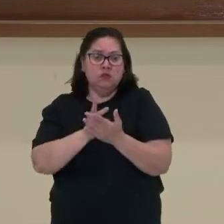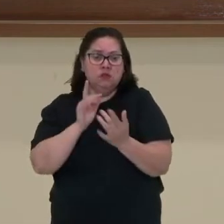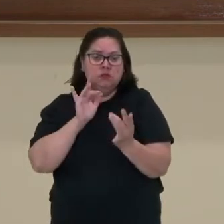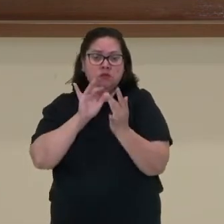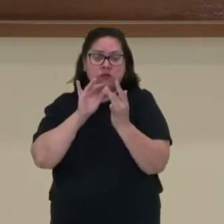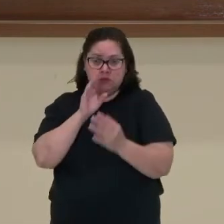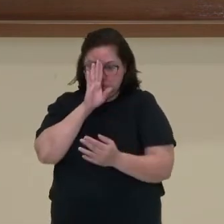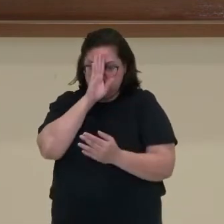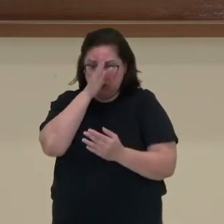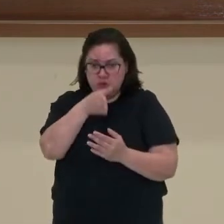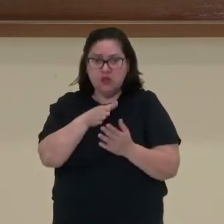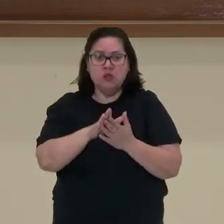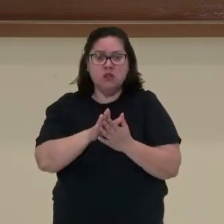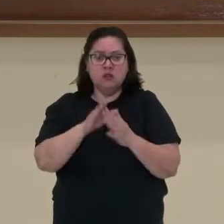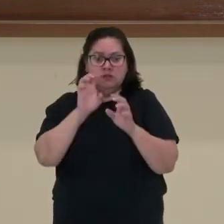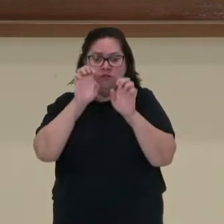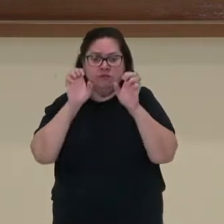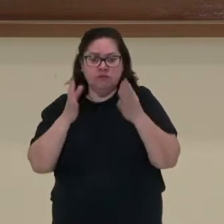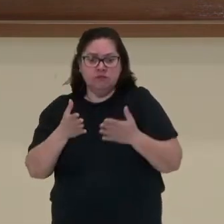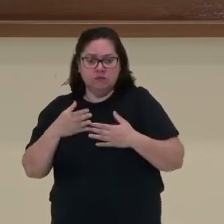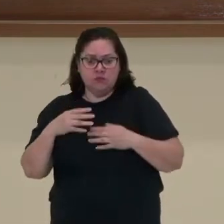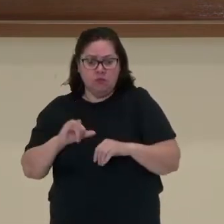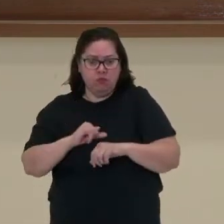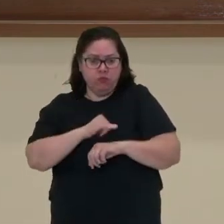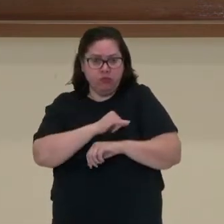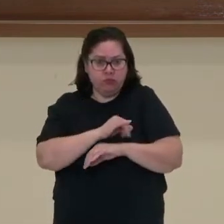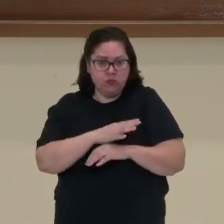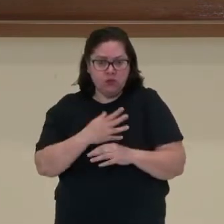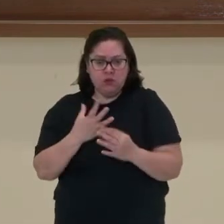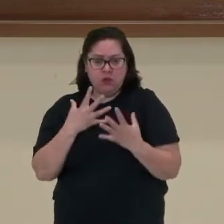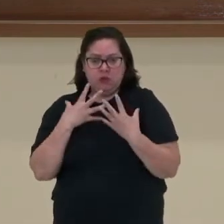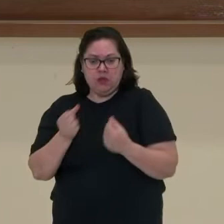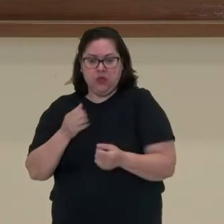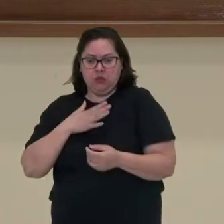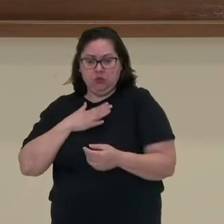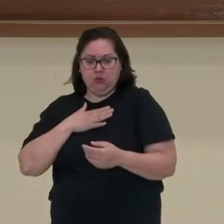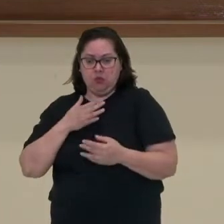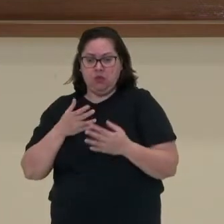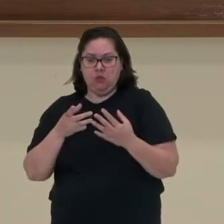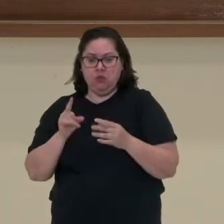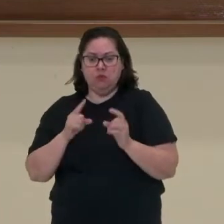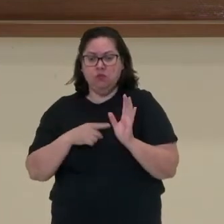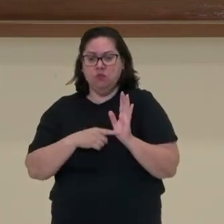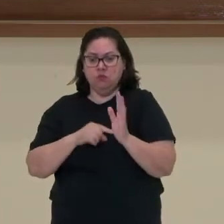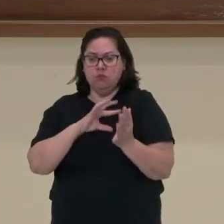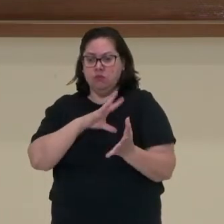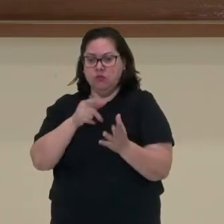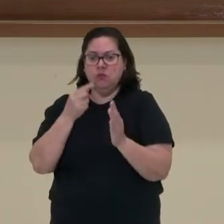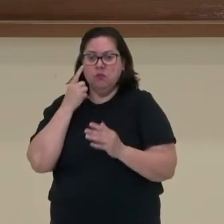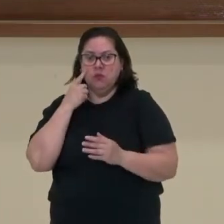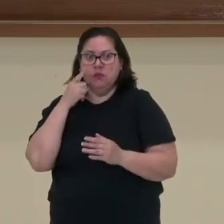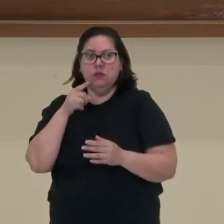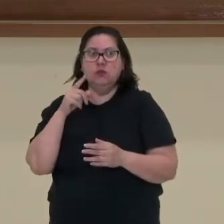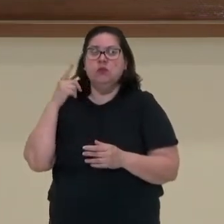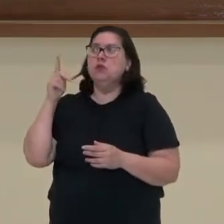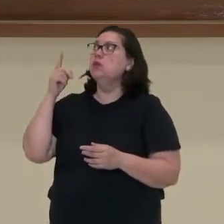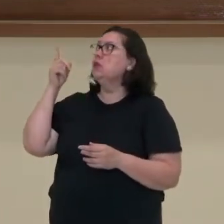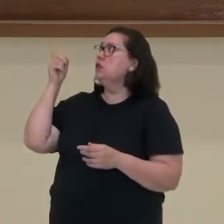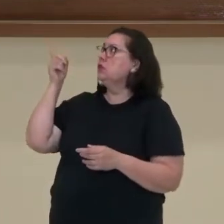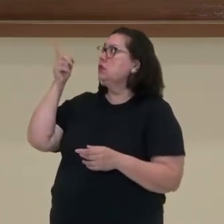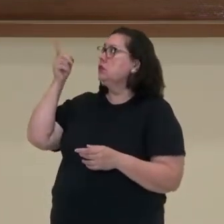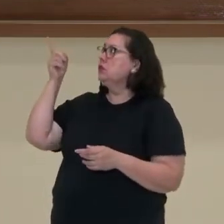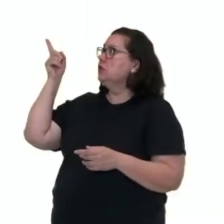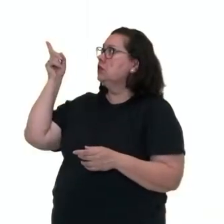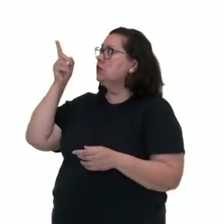ligação direta, essa estética do gordinho, que é o ganancioso, mostrando o mundo pela visão dele. Vamos dar uma olhadinha